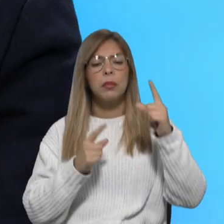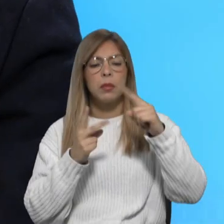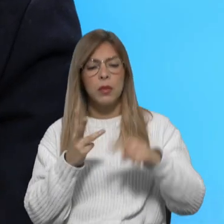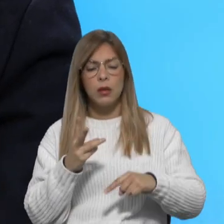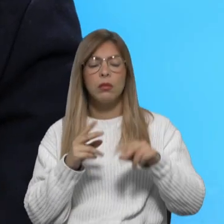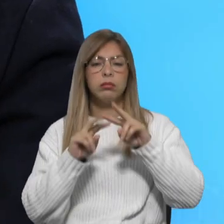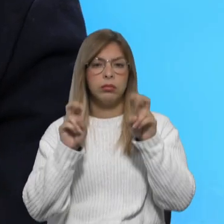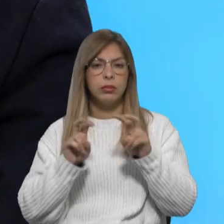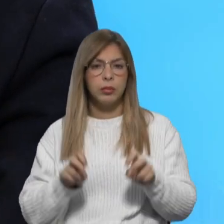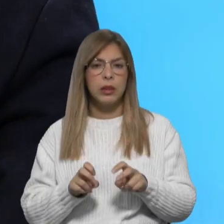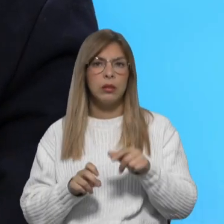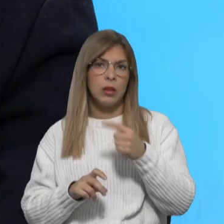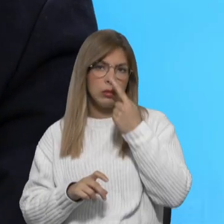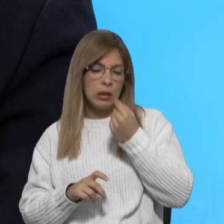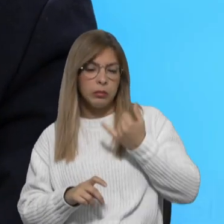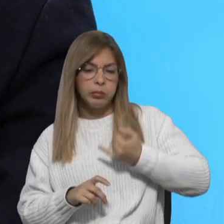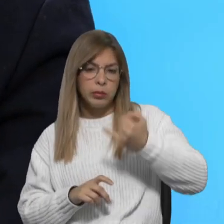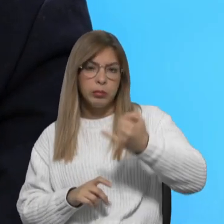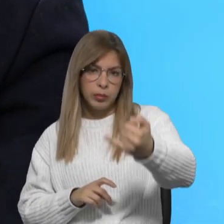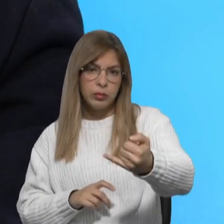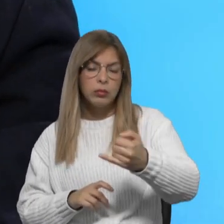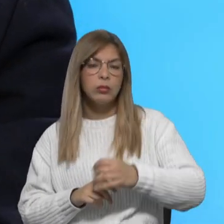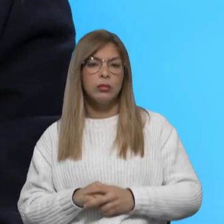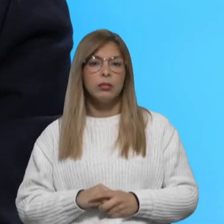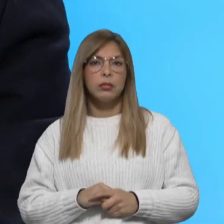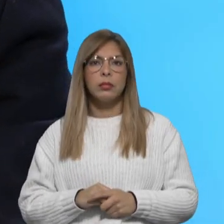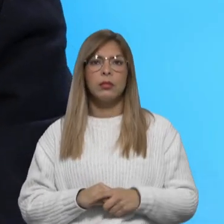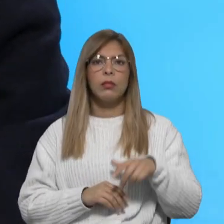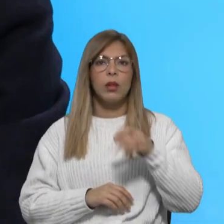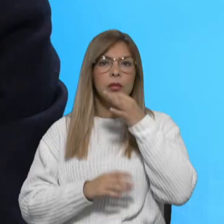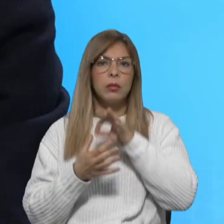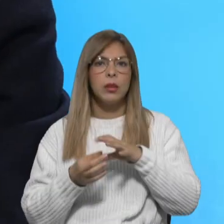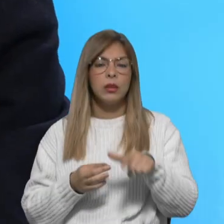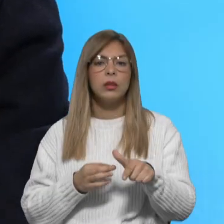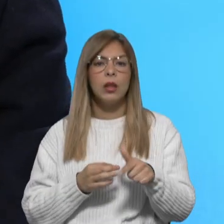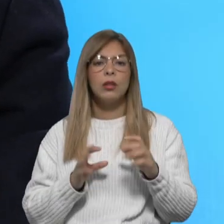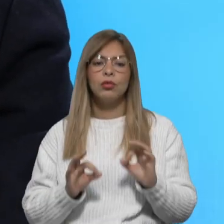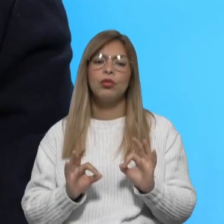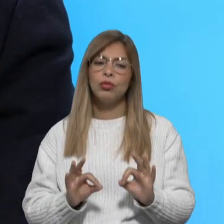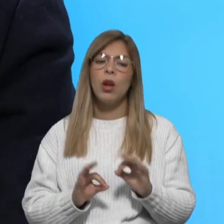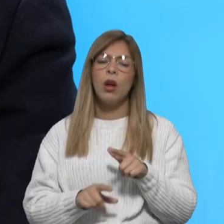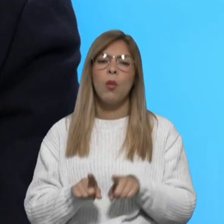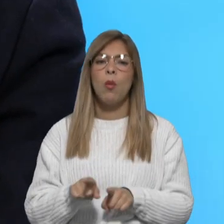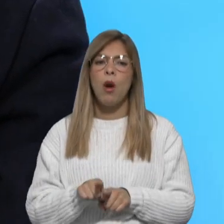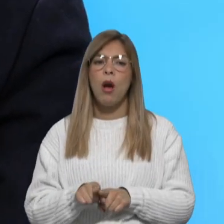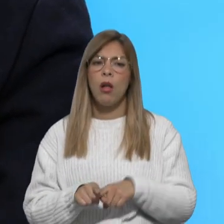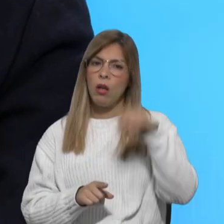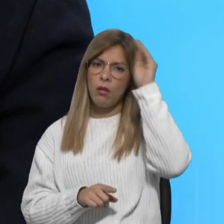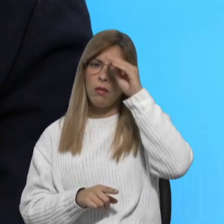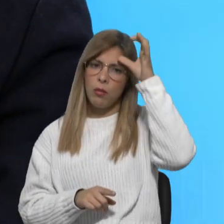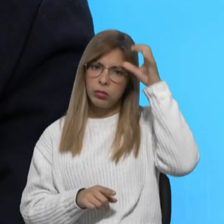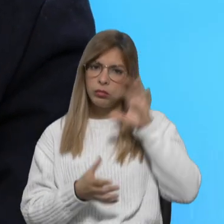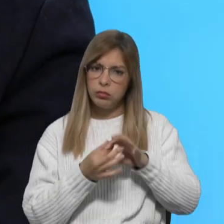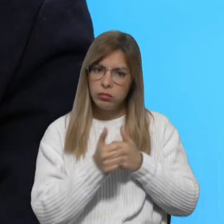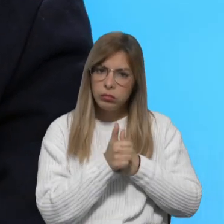painéis não são simultâneos, são um a seguir ao outro, e que vão abordar onde é que já está a inteligência artificial hoje em dia em diferentes áreas.